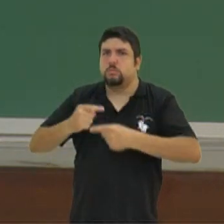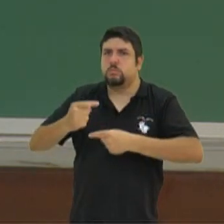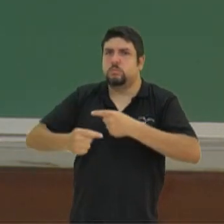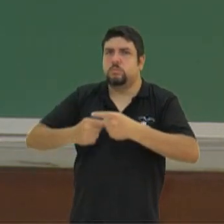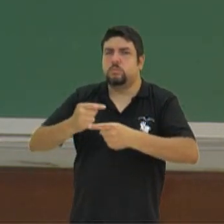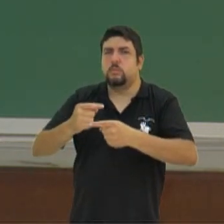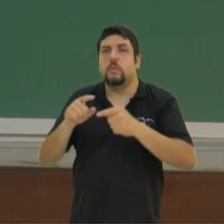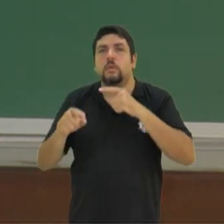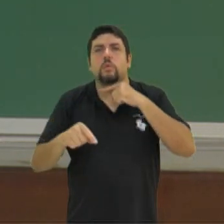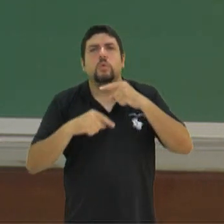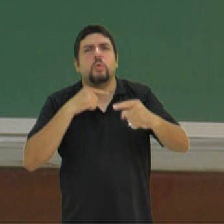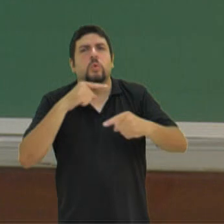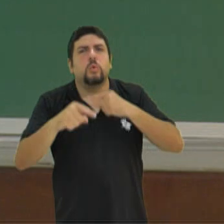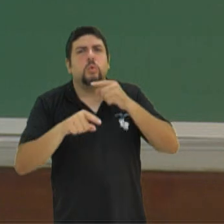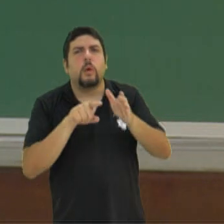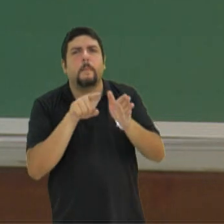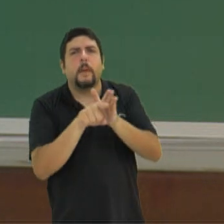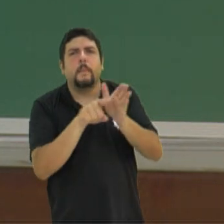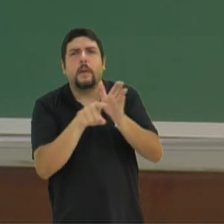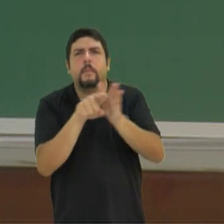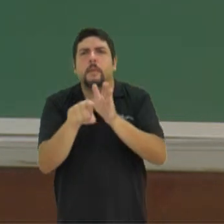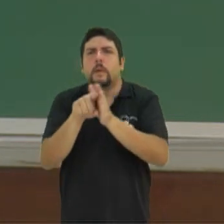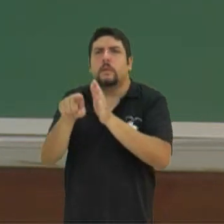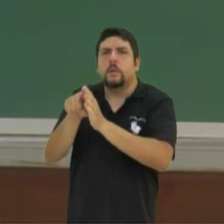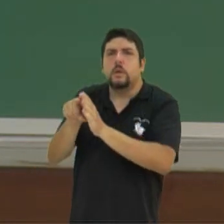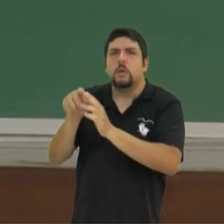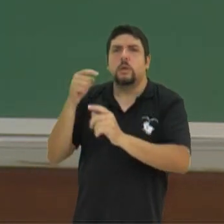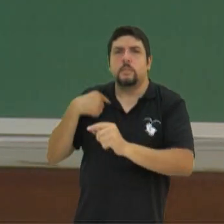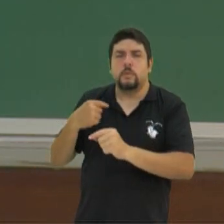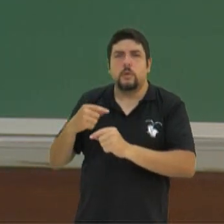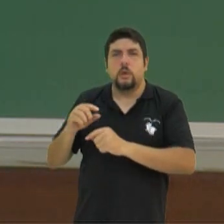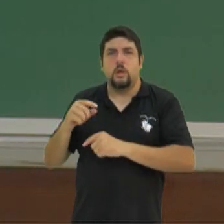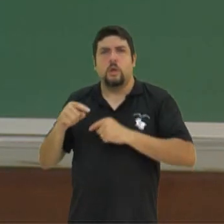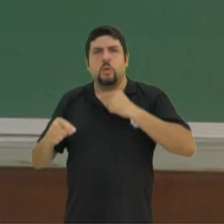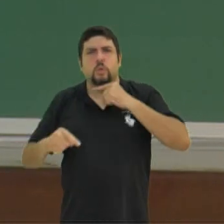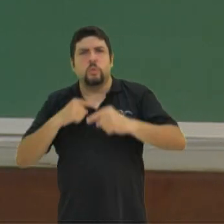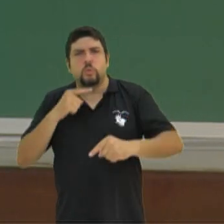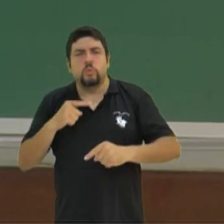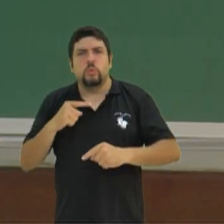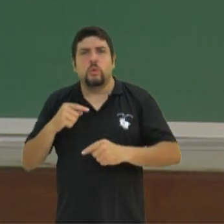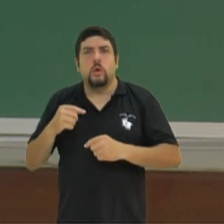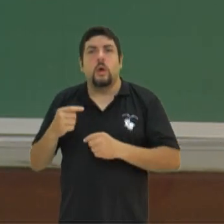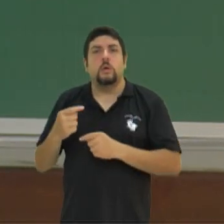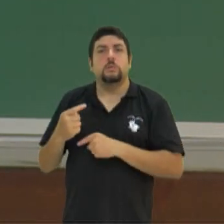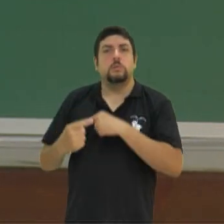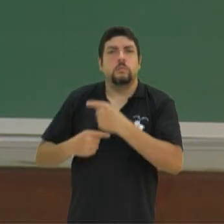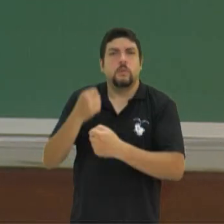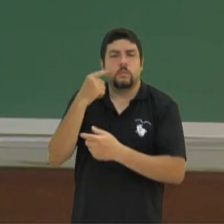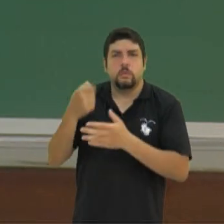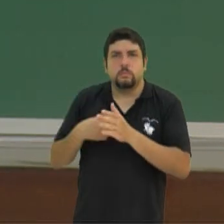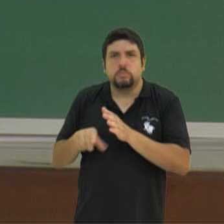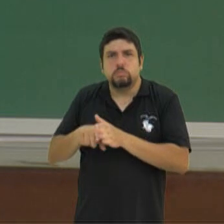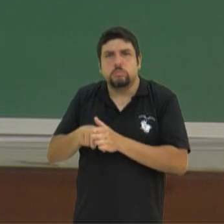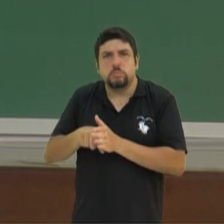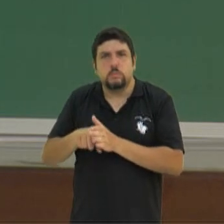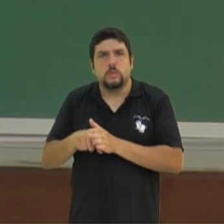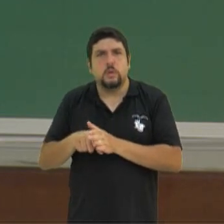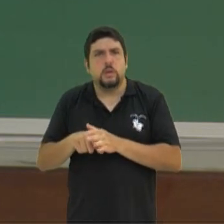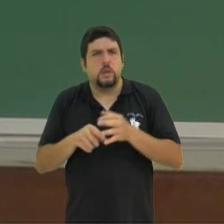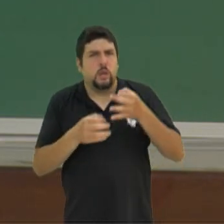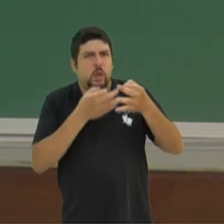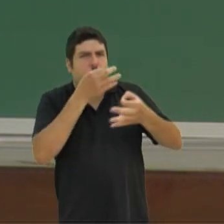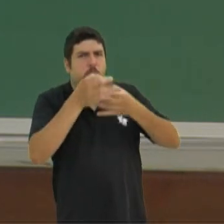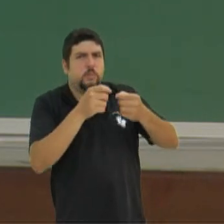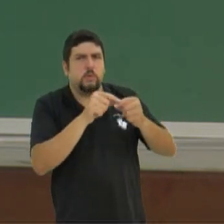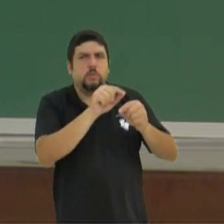Ele utiliza o ceticismo, ou seja, a dúvida cética, né? Colocar em questão todas as suas falsas